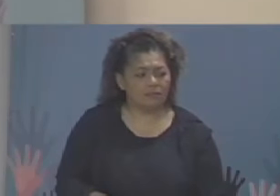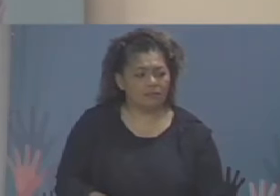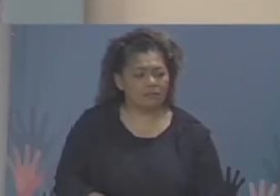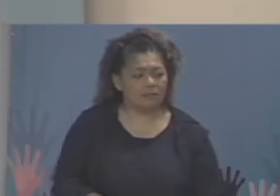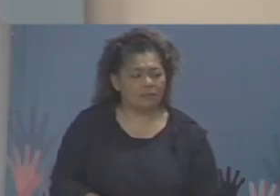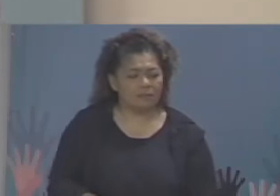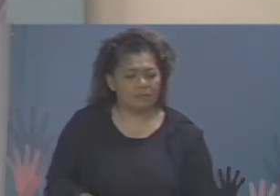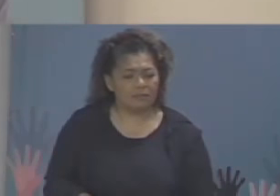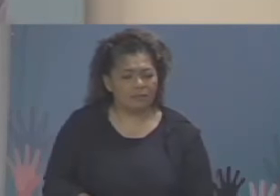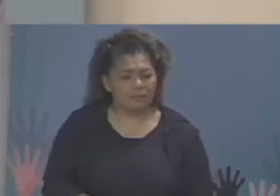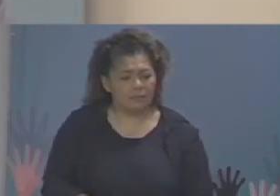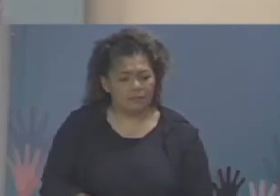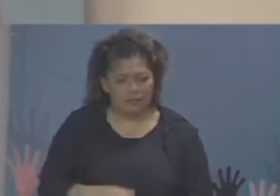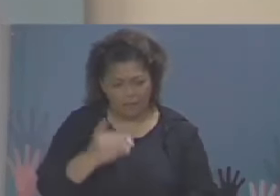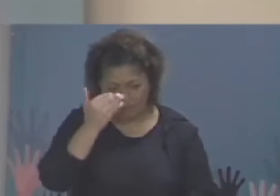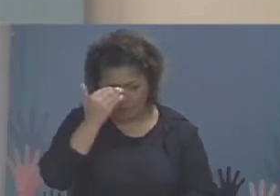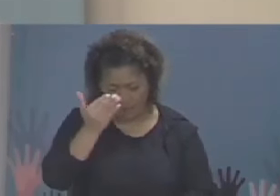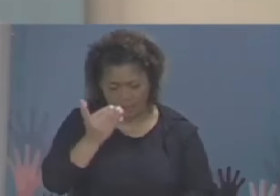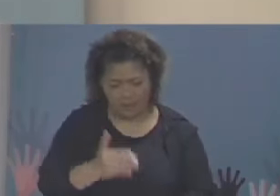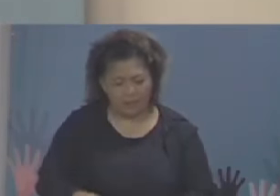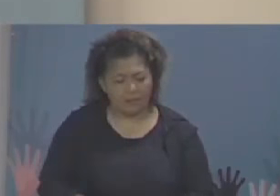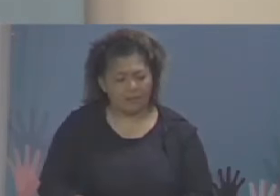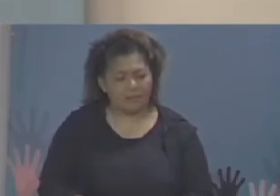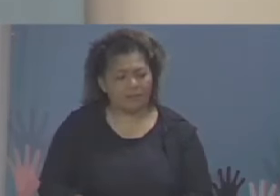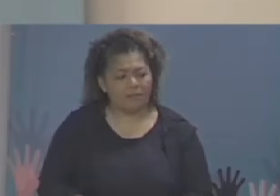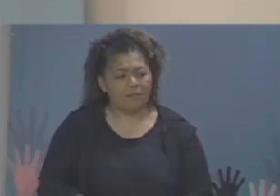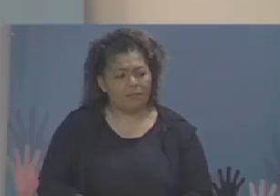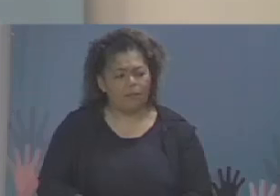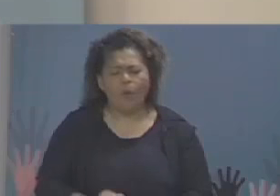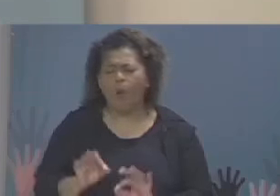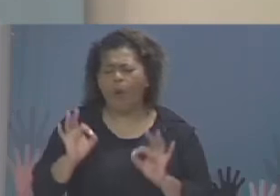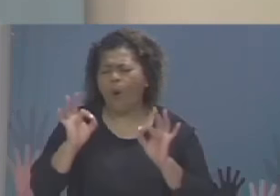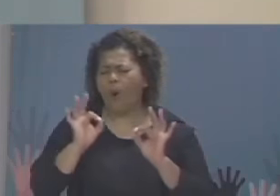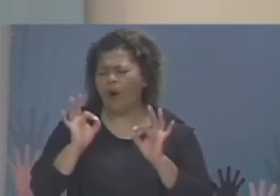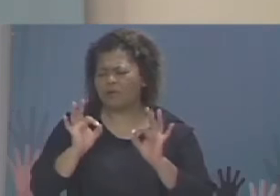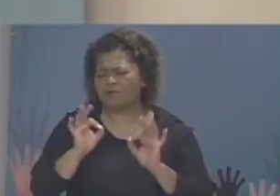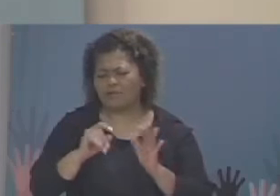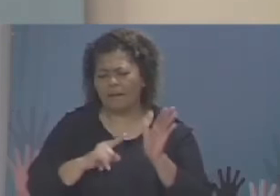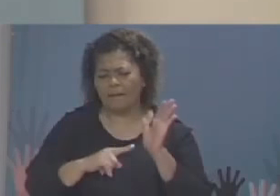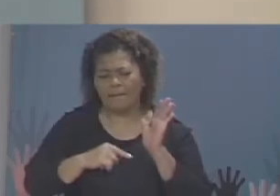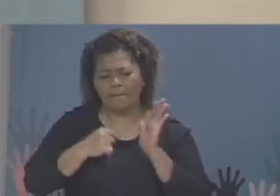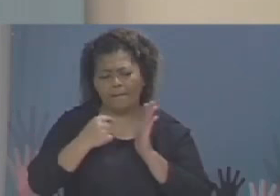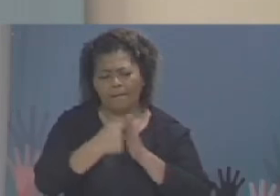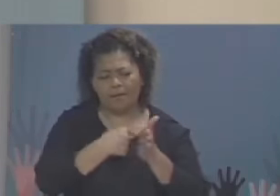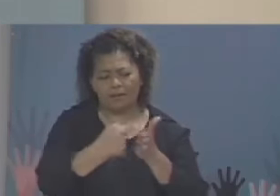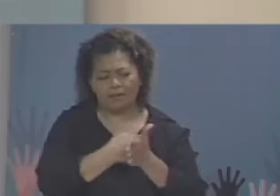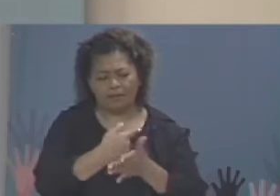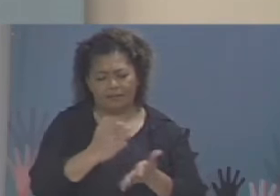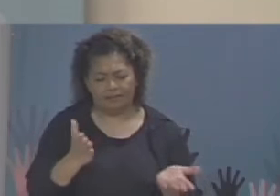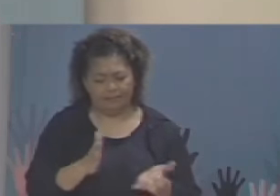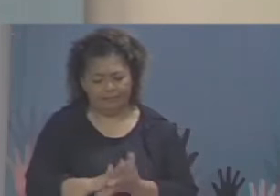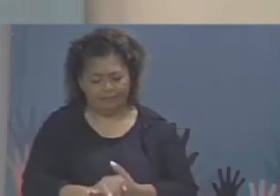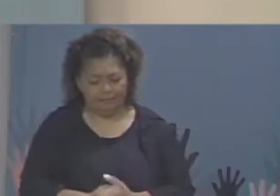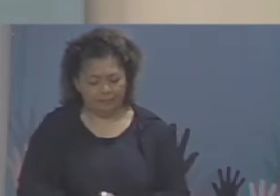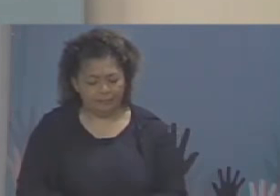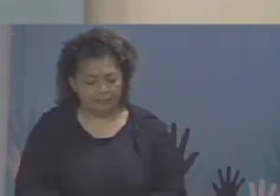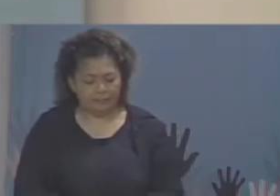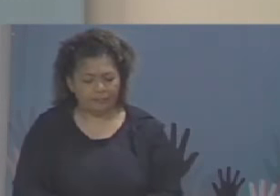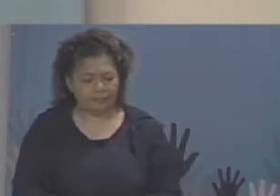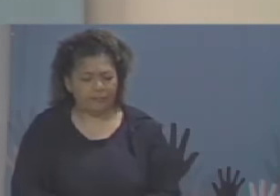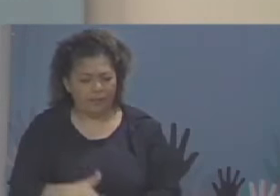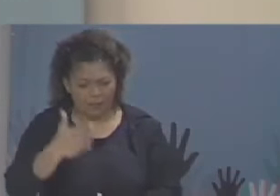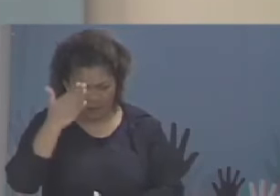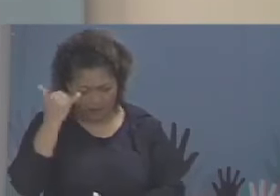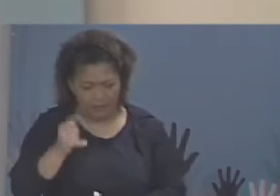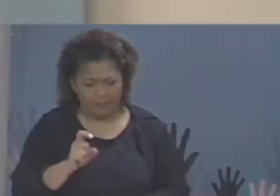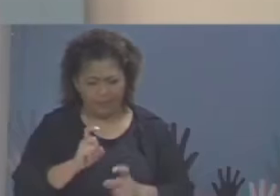Pode marcar. Obrigado, Rogério. Uma ótima pergunta, porque ela envolve basicamente 3 processos que caminham juntos. Nós sabemos que a administração é